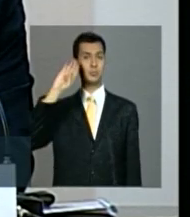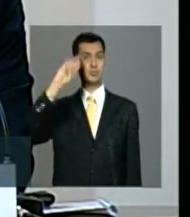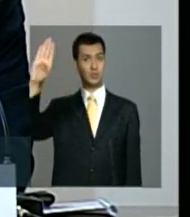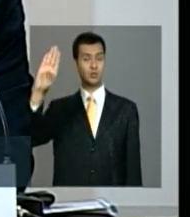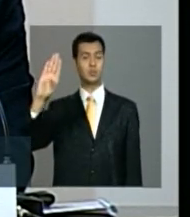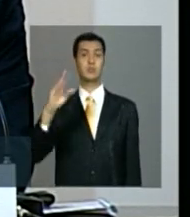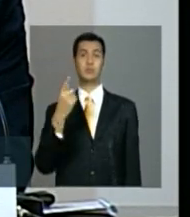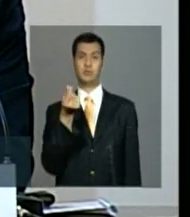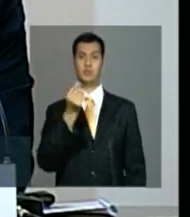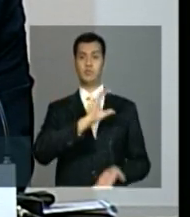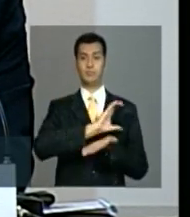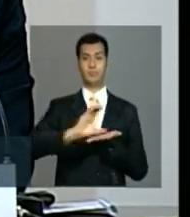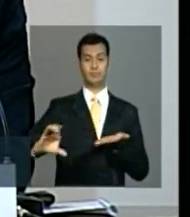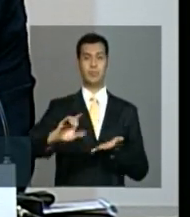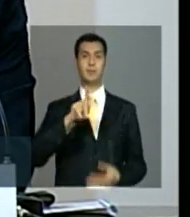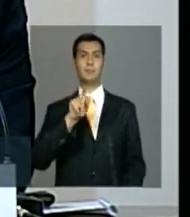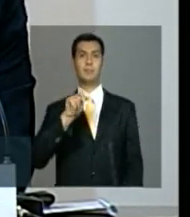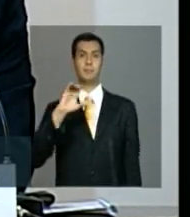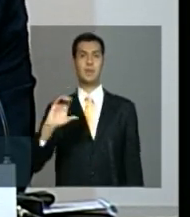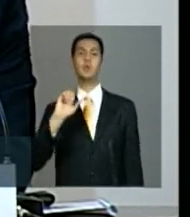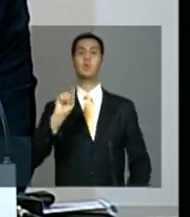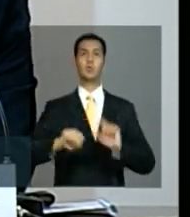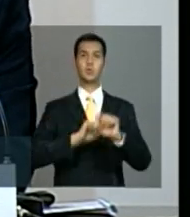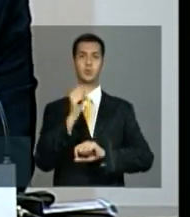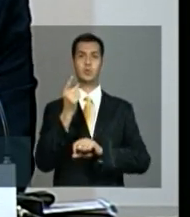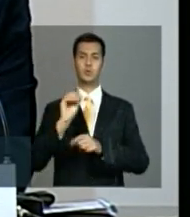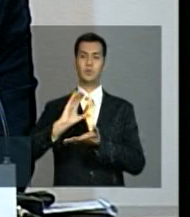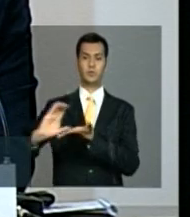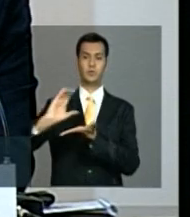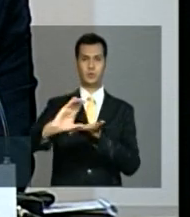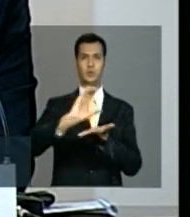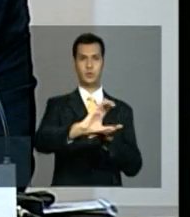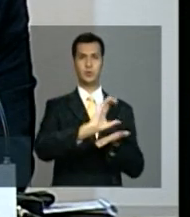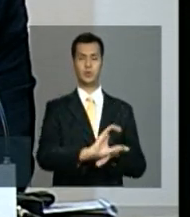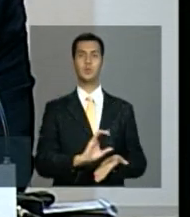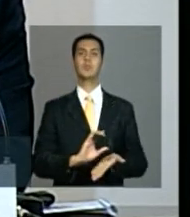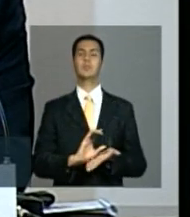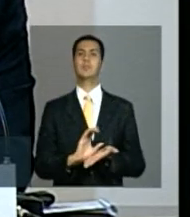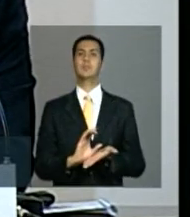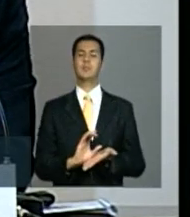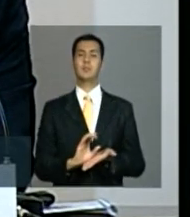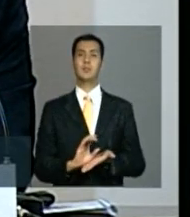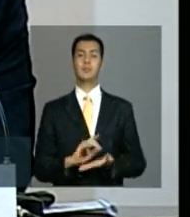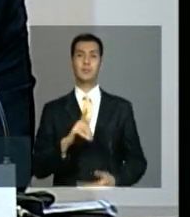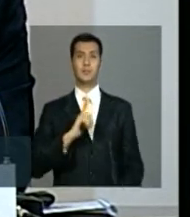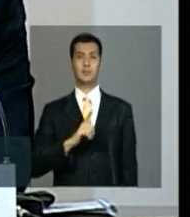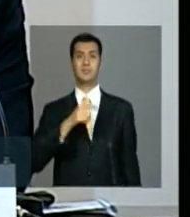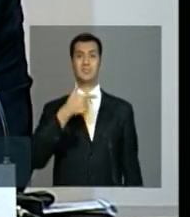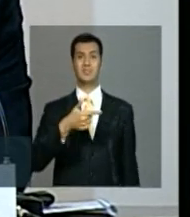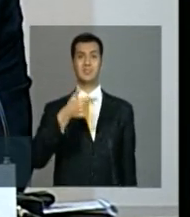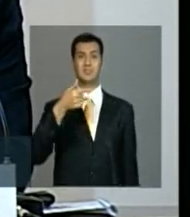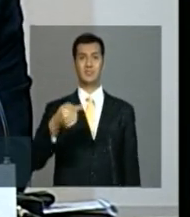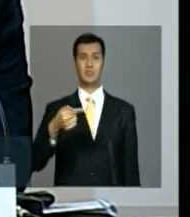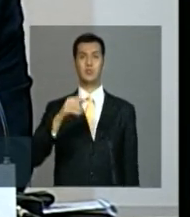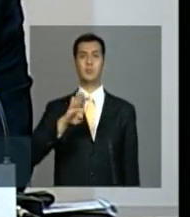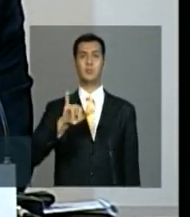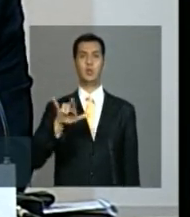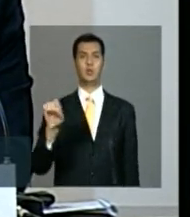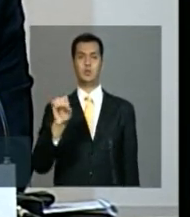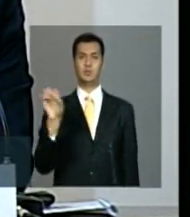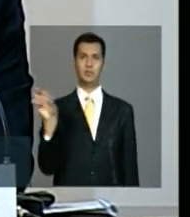com recursos do PAC para investimentos nessas mesmas rubricas 1 17 bilhões